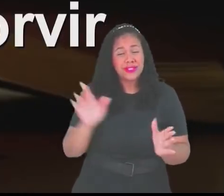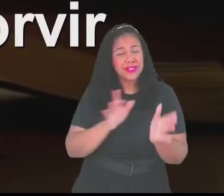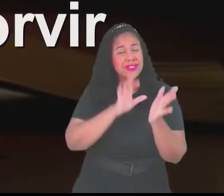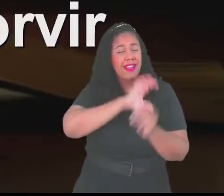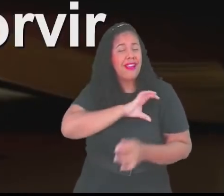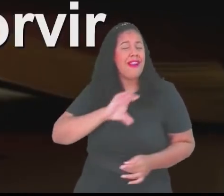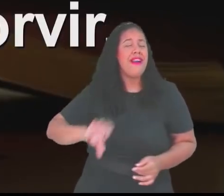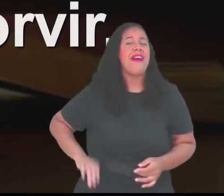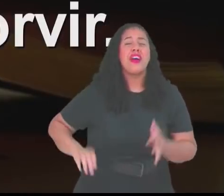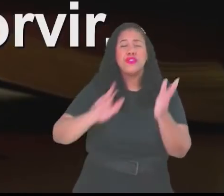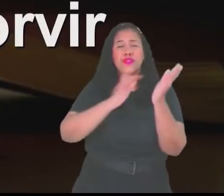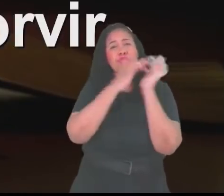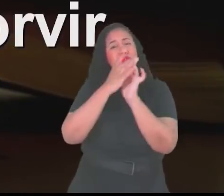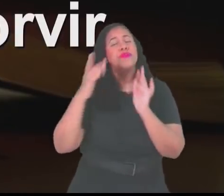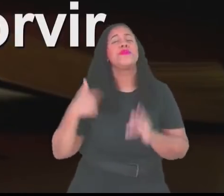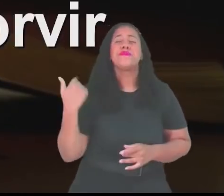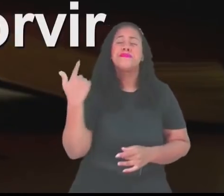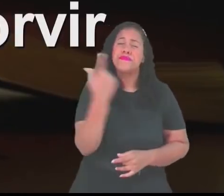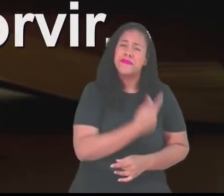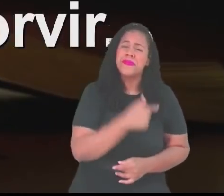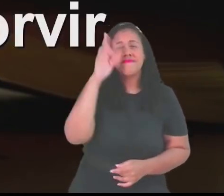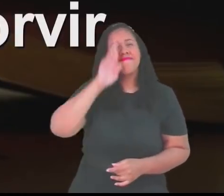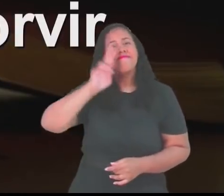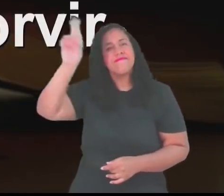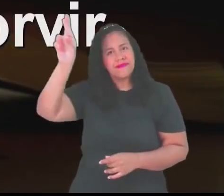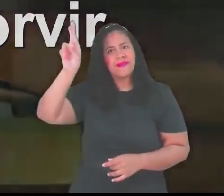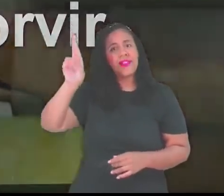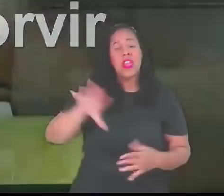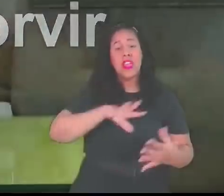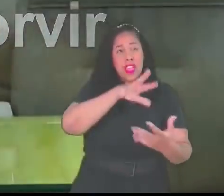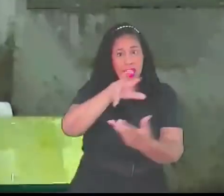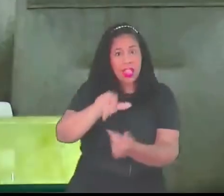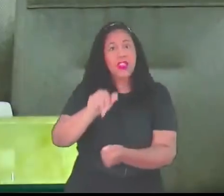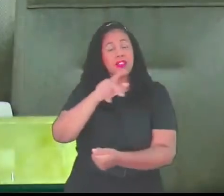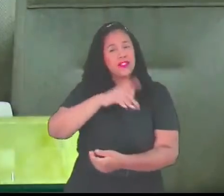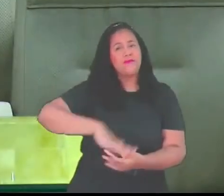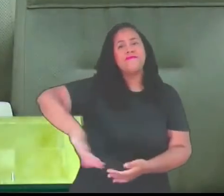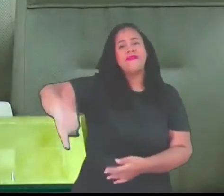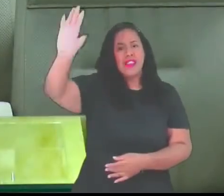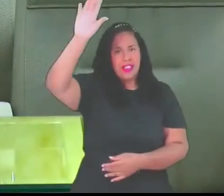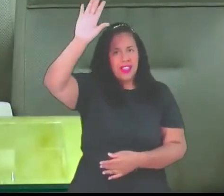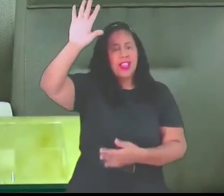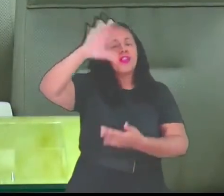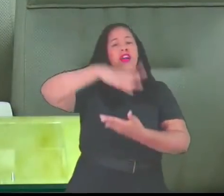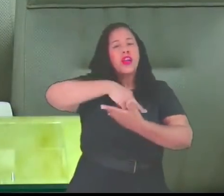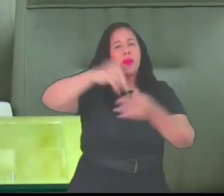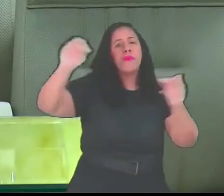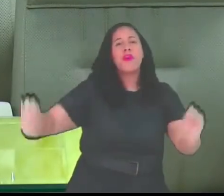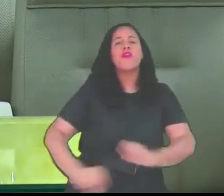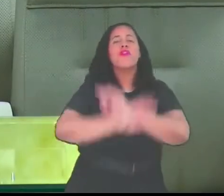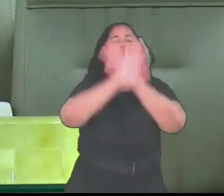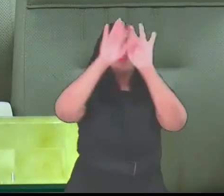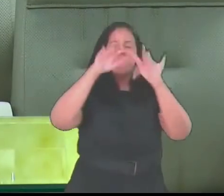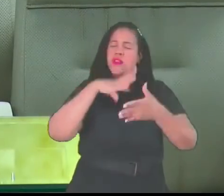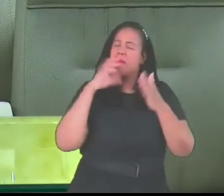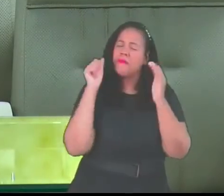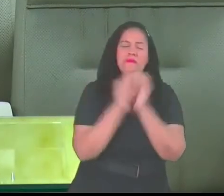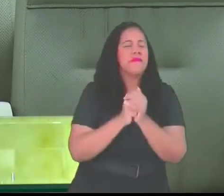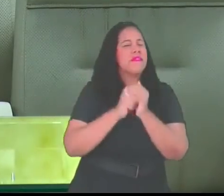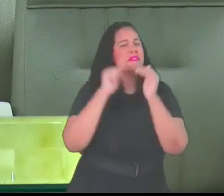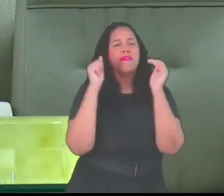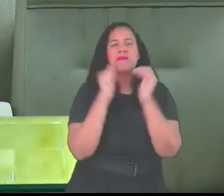Cristo Jesus, nosso Senhor. E a igreja levanta as mãos e dá um brado de amém, amém,